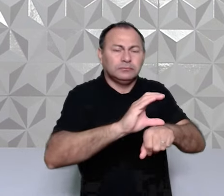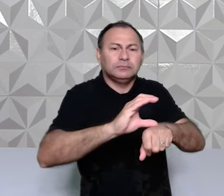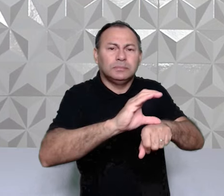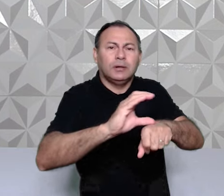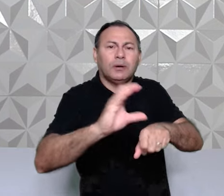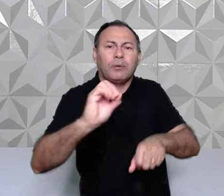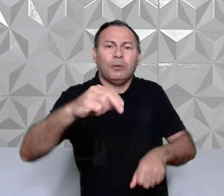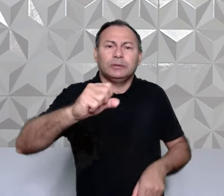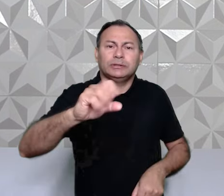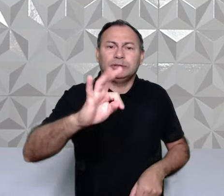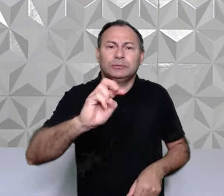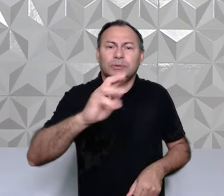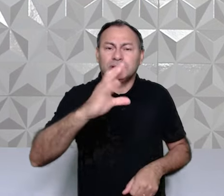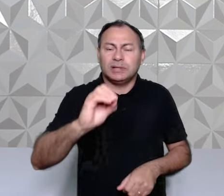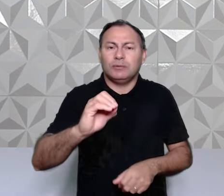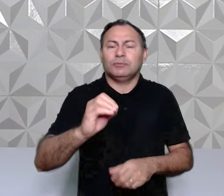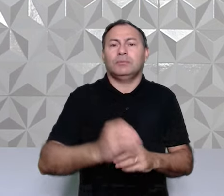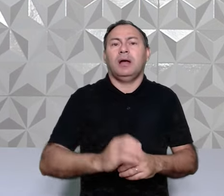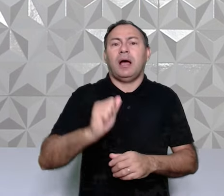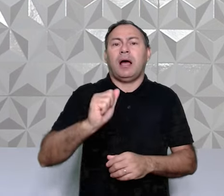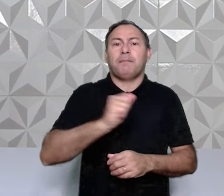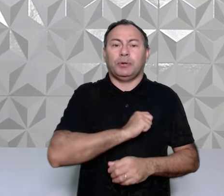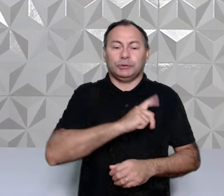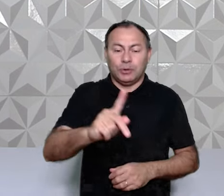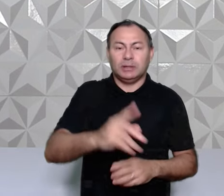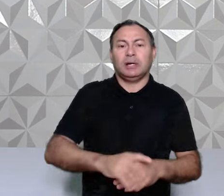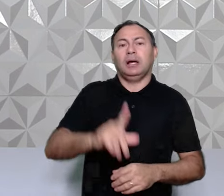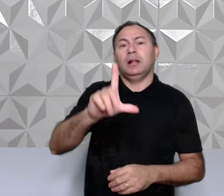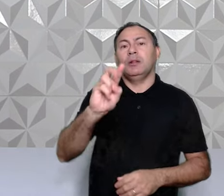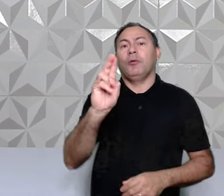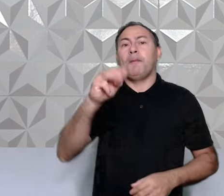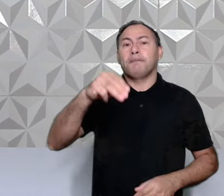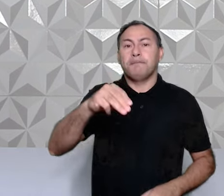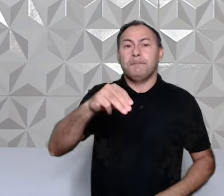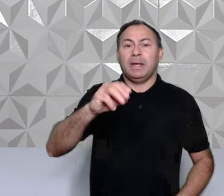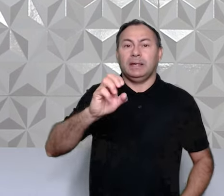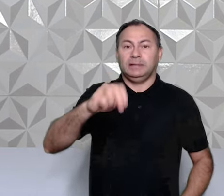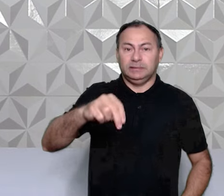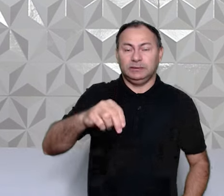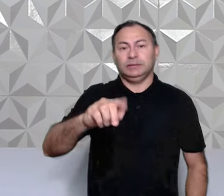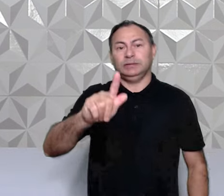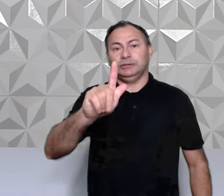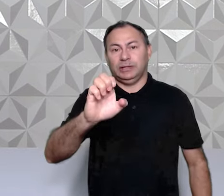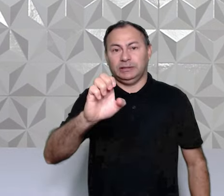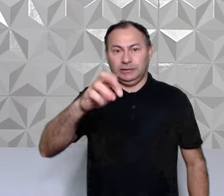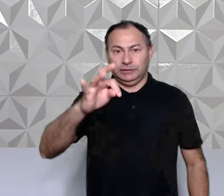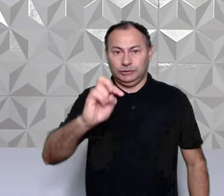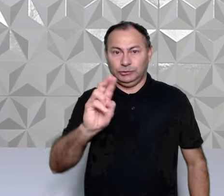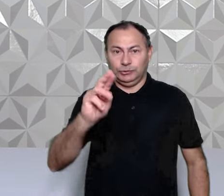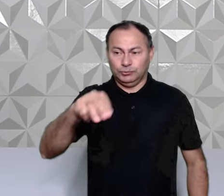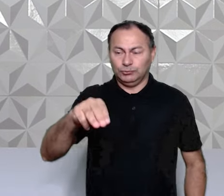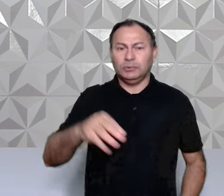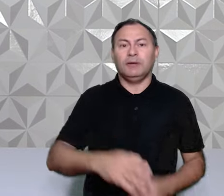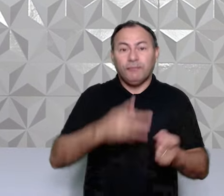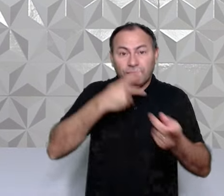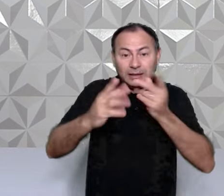a Constituição Apostólica Lumen Gentium? Trata sobre a Igreja em